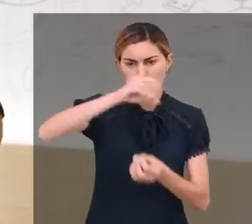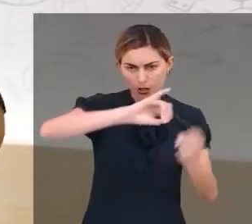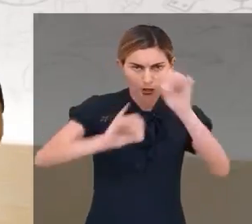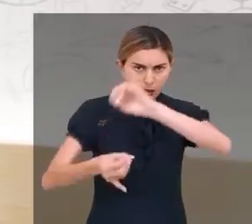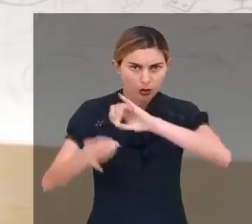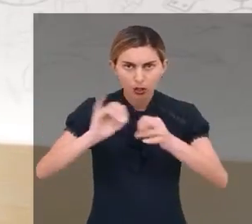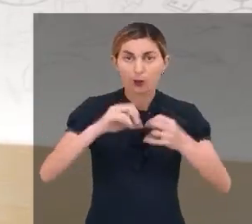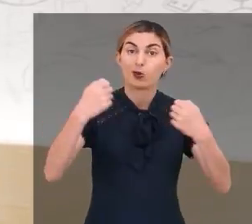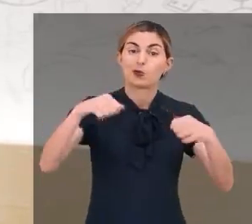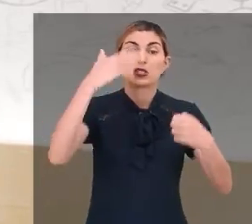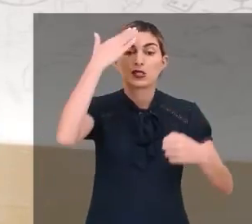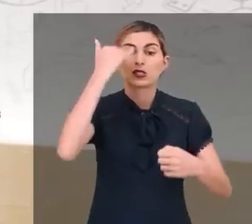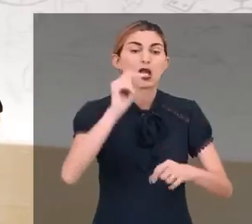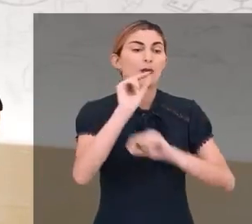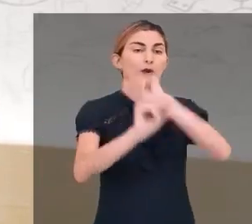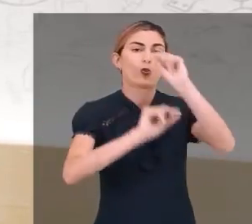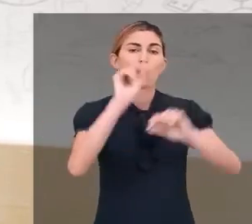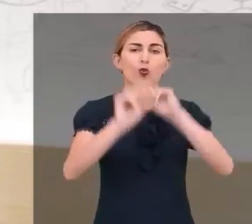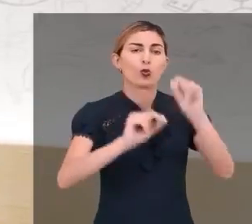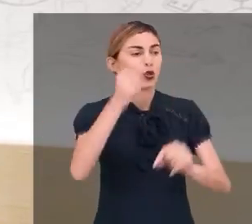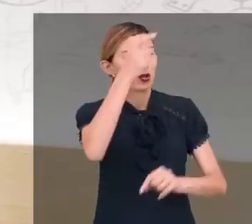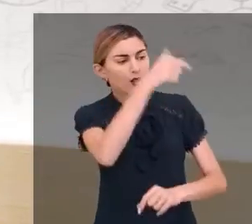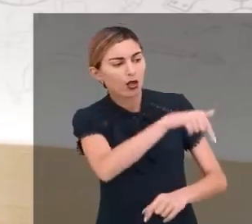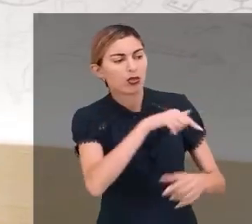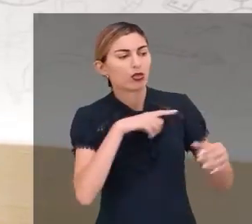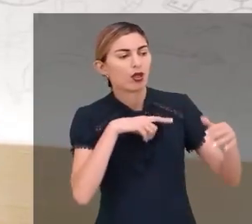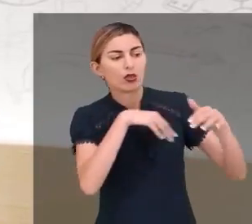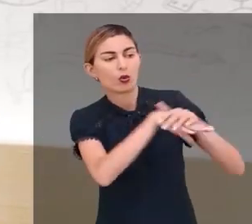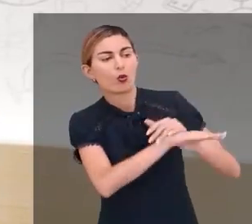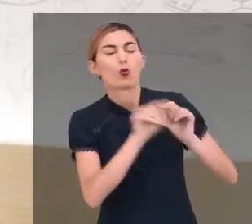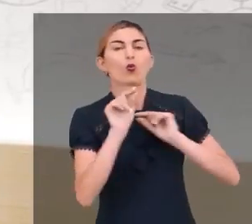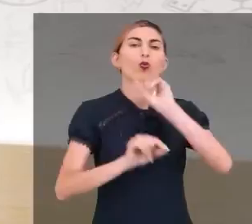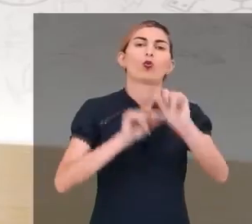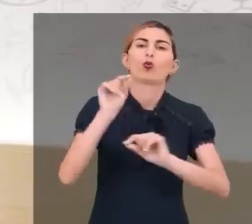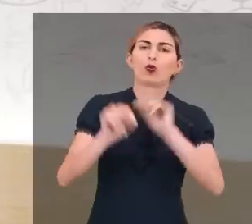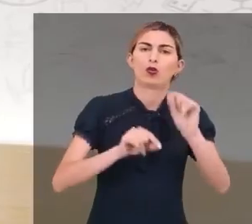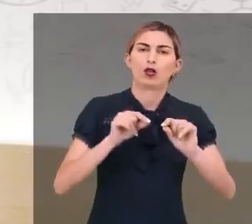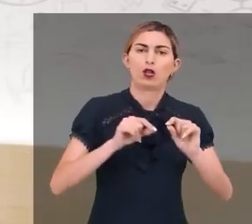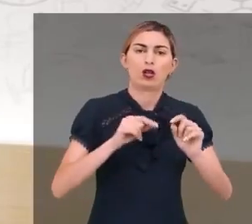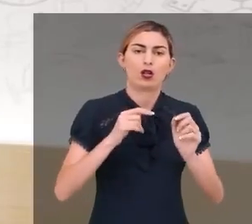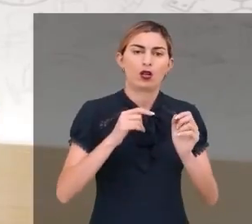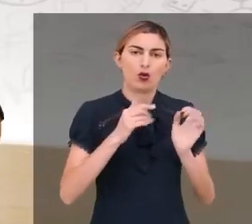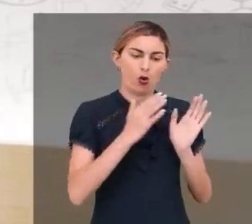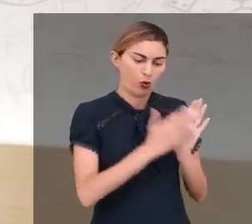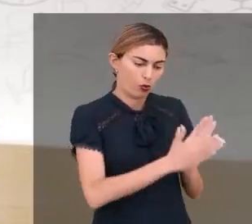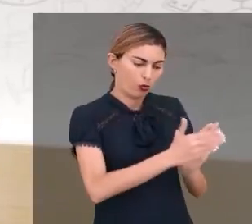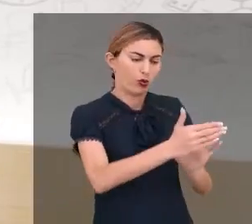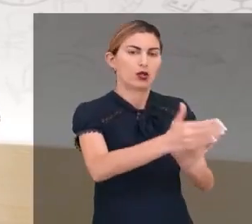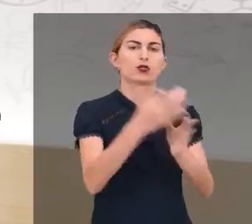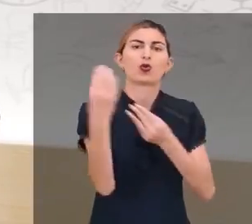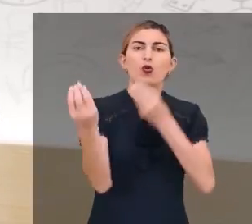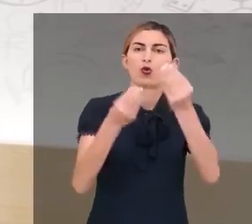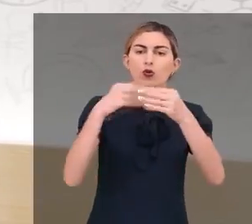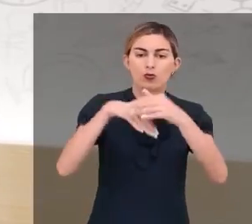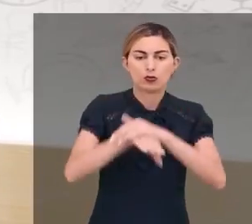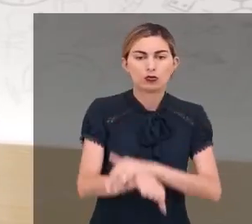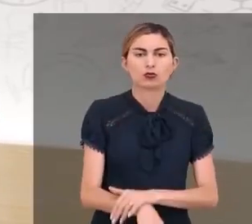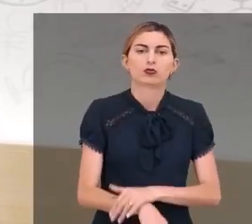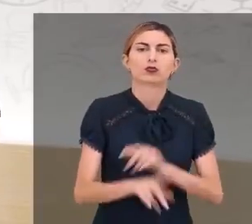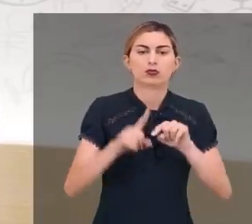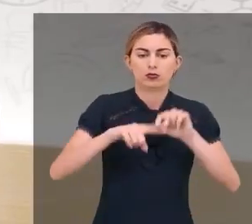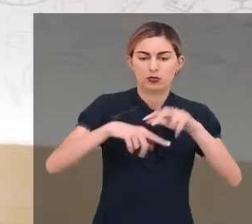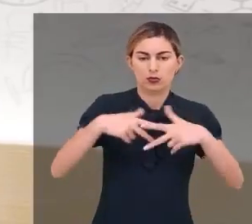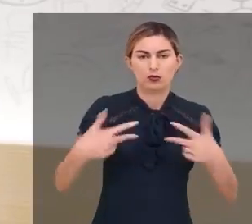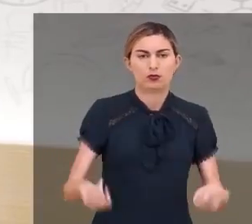Materiais químicos? Enfim, é preciso ter esse domínio, esse conhecimento para poder começar o processo de classificação dos